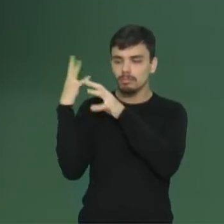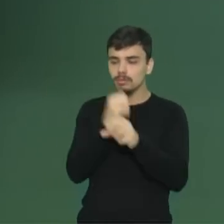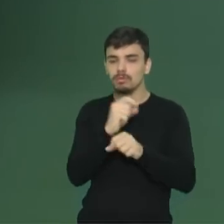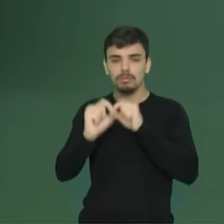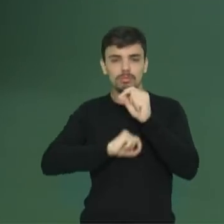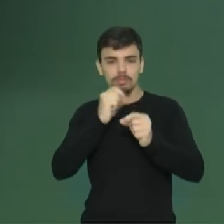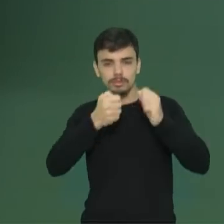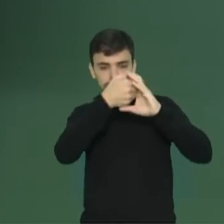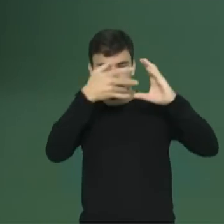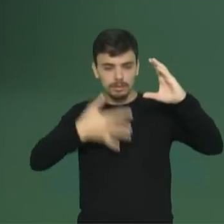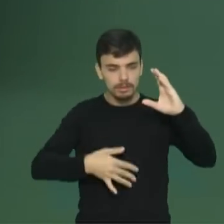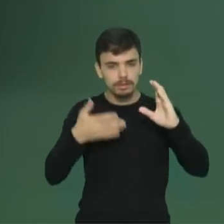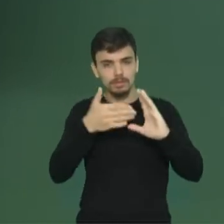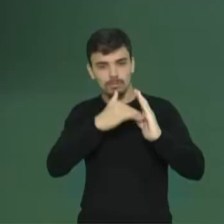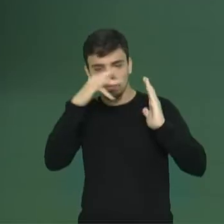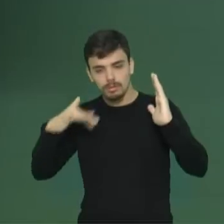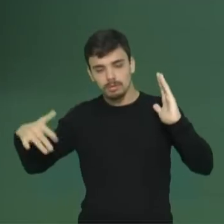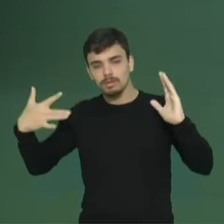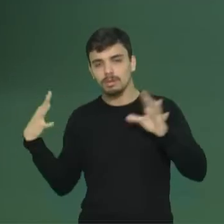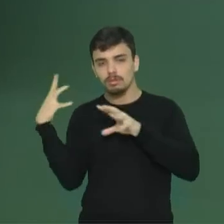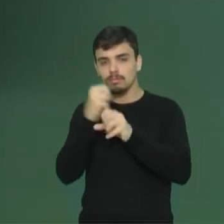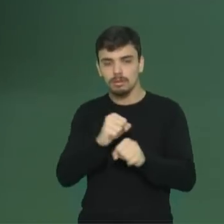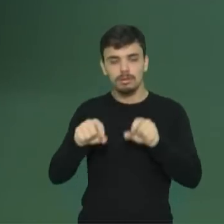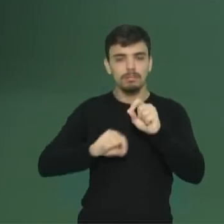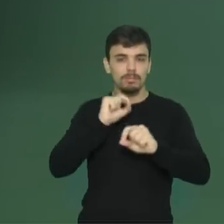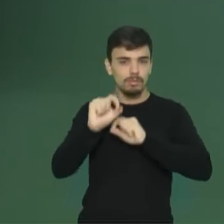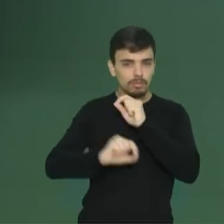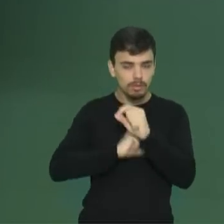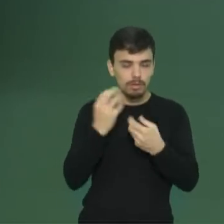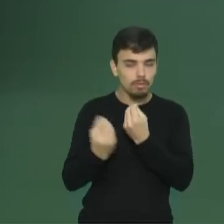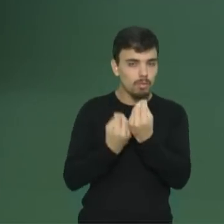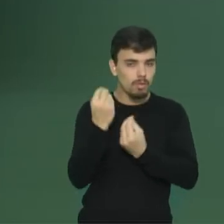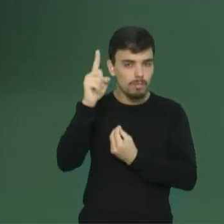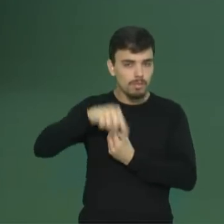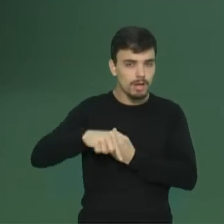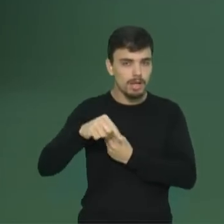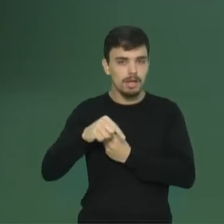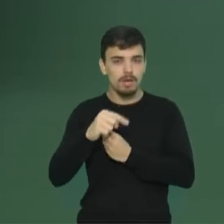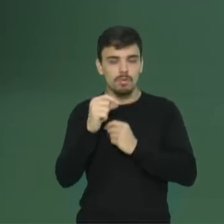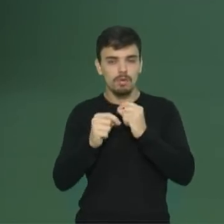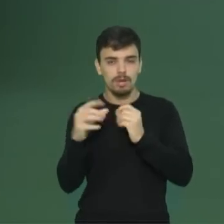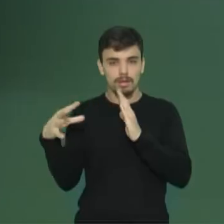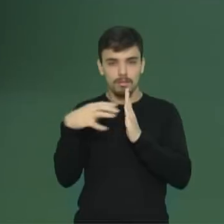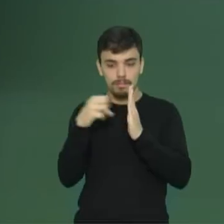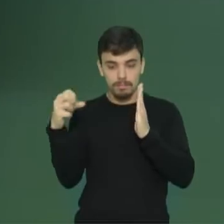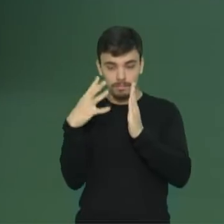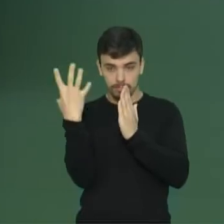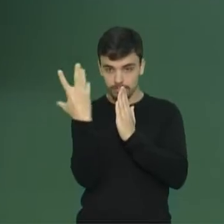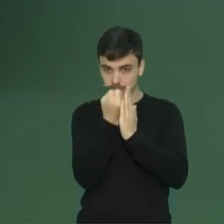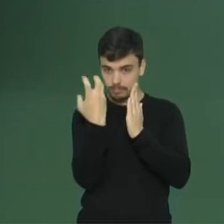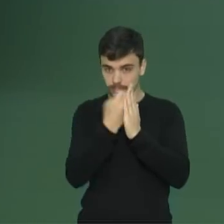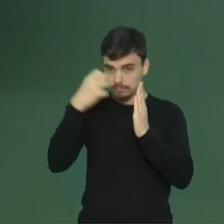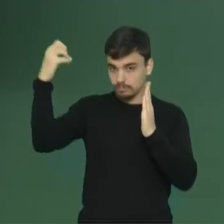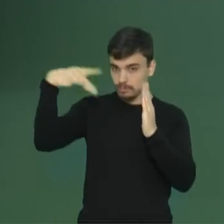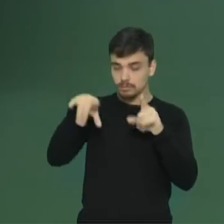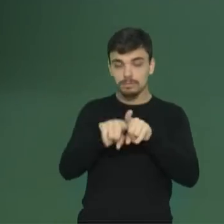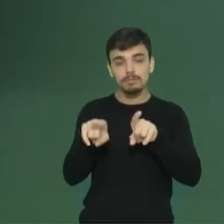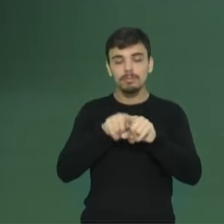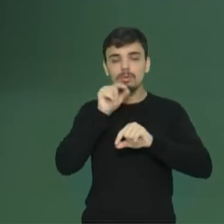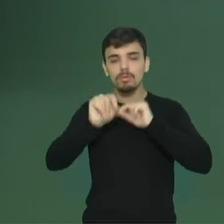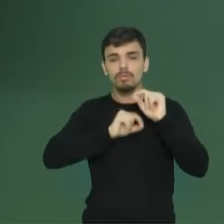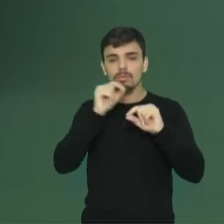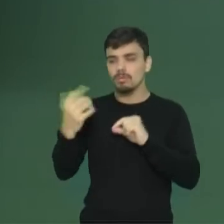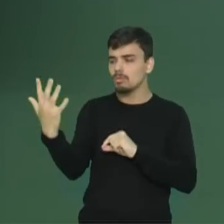as características dela, retomamos os fenômenos, vimos como funciona a nossa maquininha de captar luz e vimos também